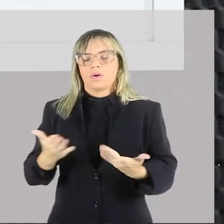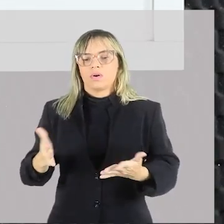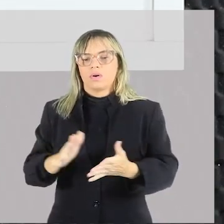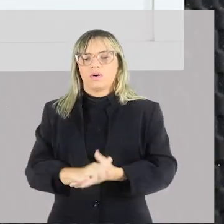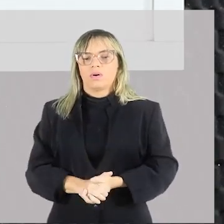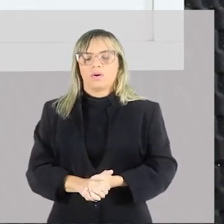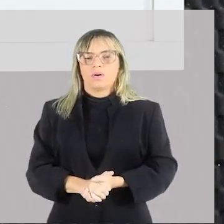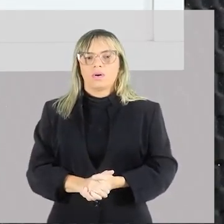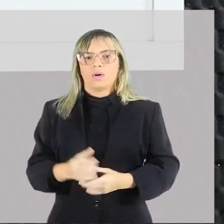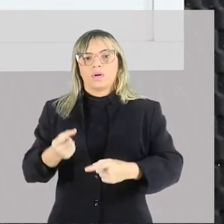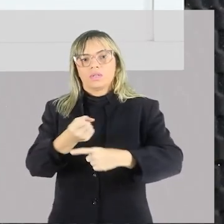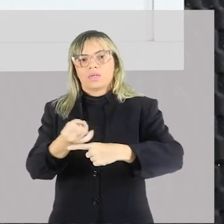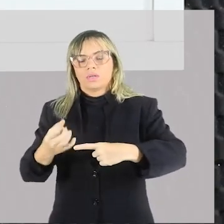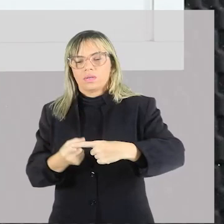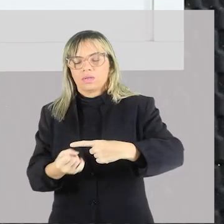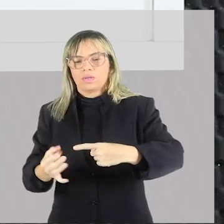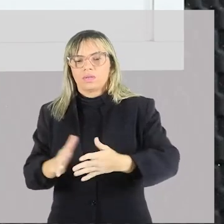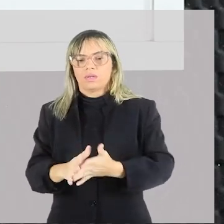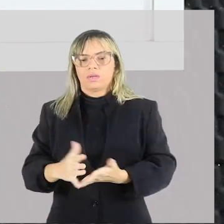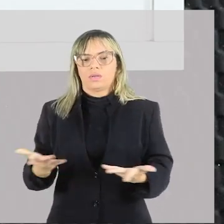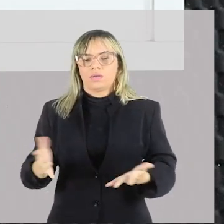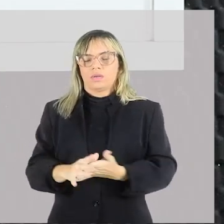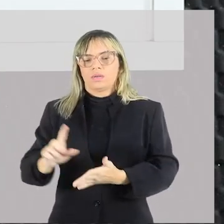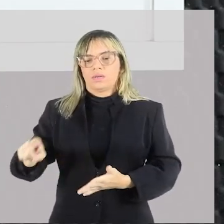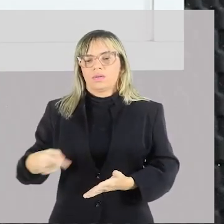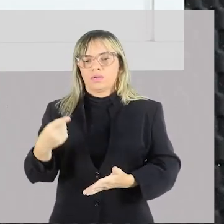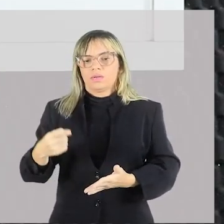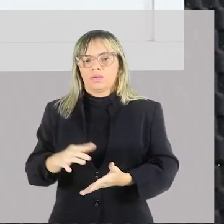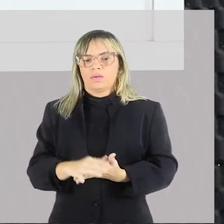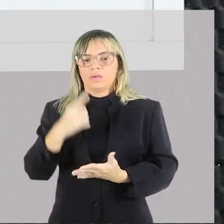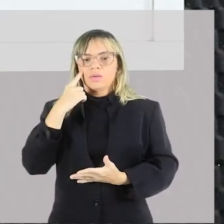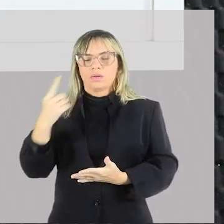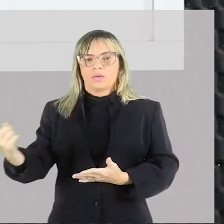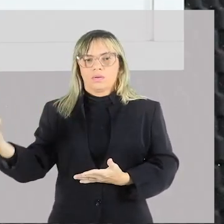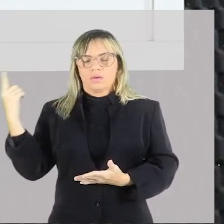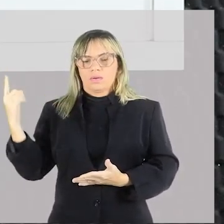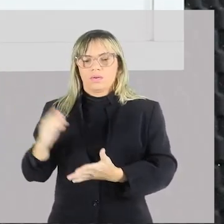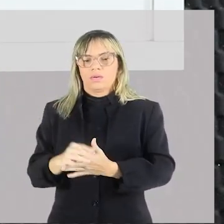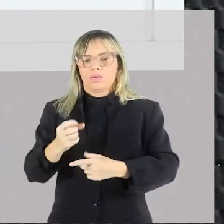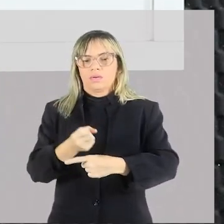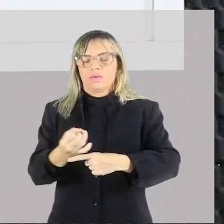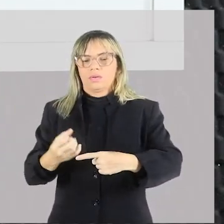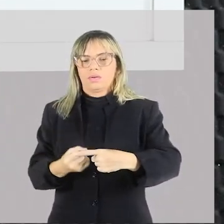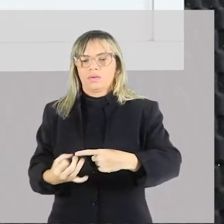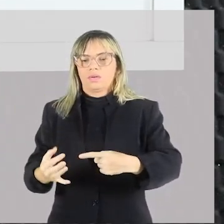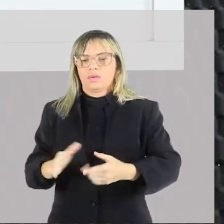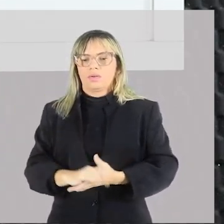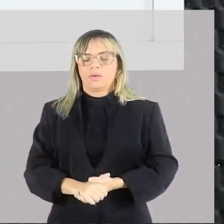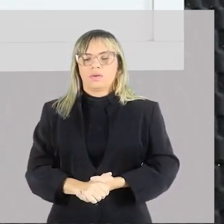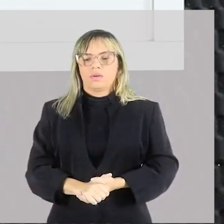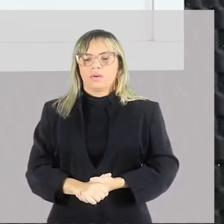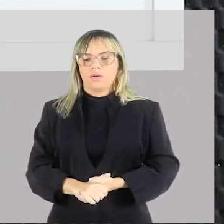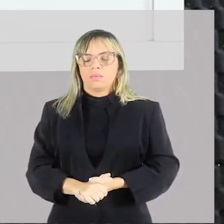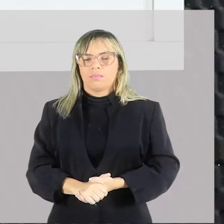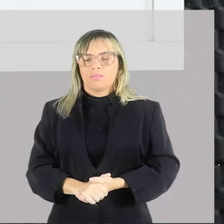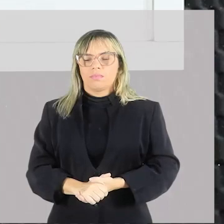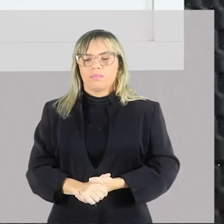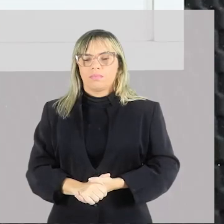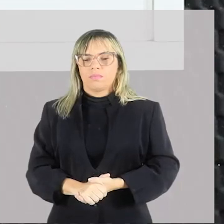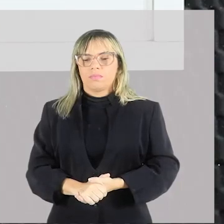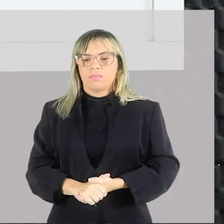decimal então ele colocou aqui na forma de fração mas não 300 sobre 600 nós